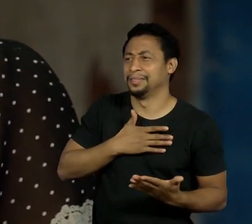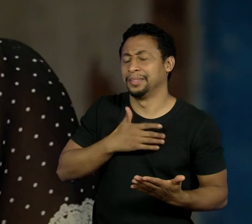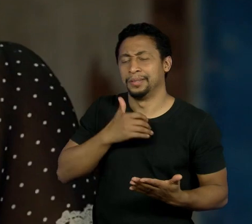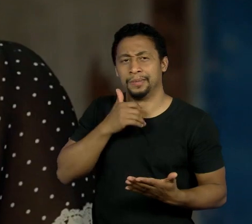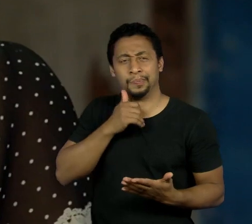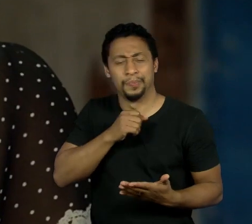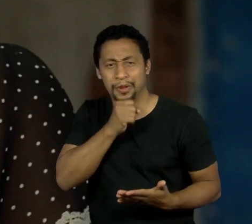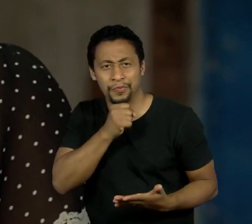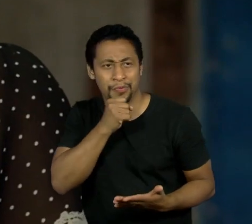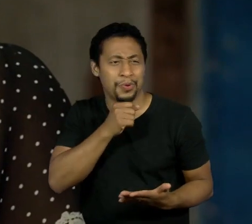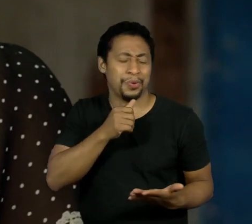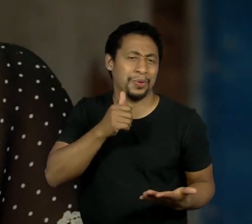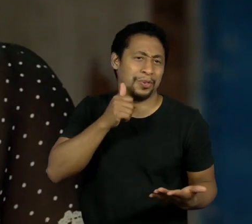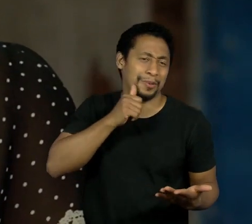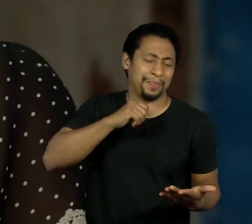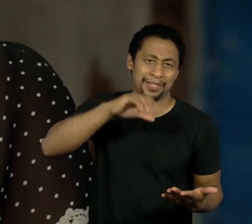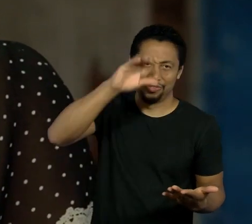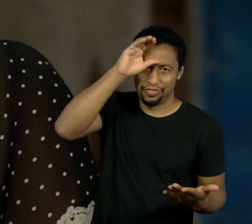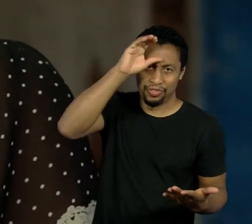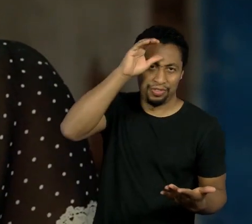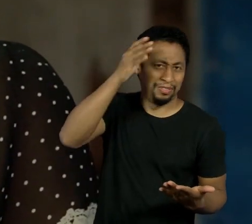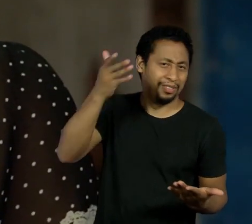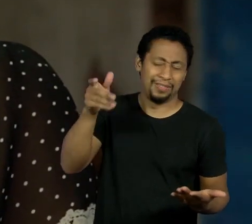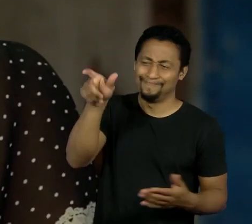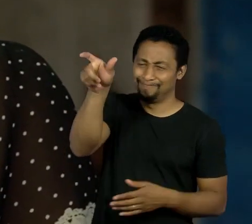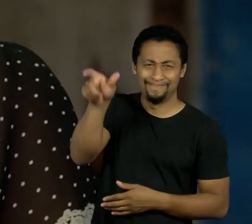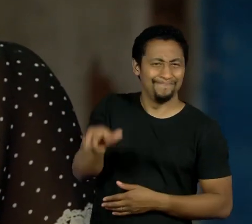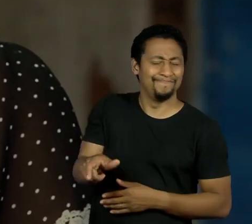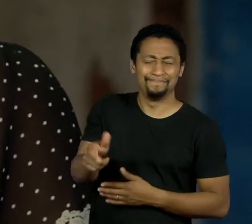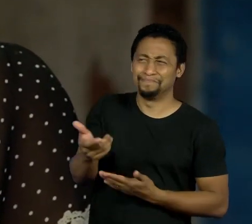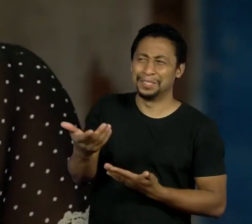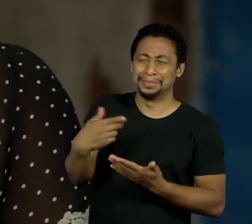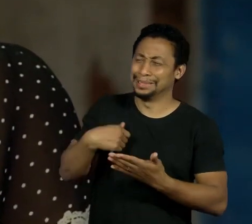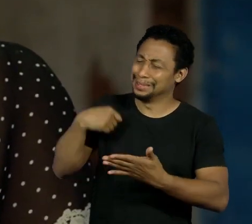de guerreira, de luta,